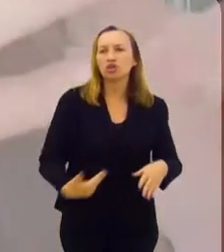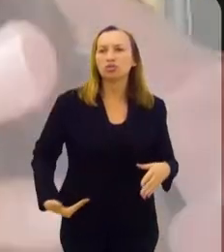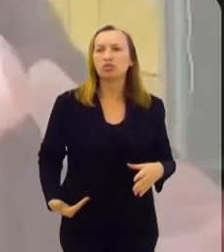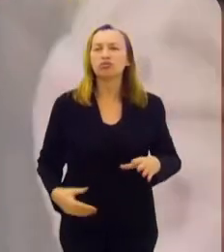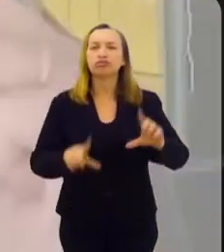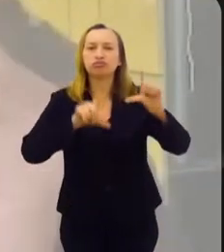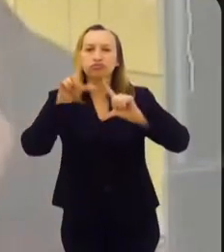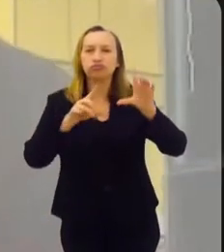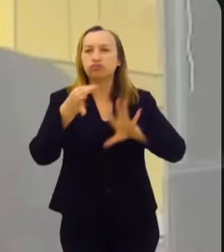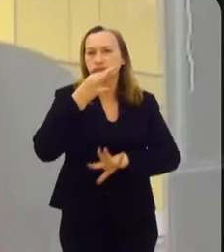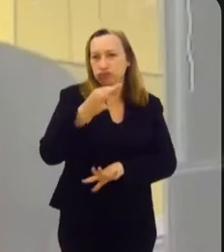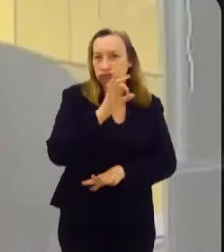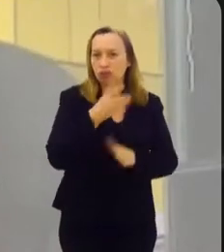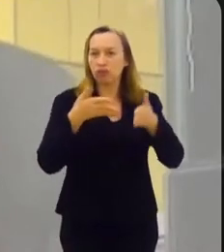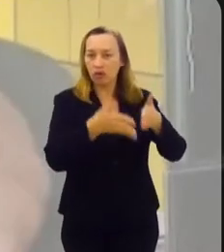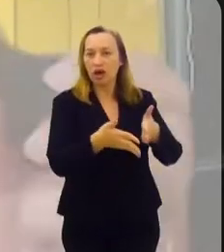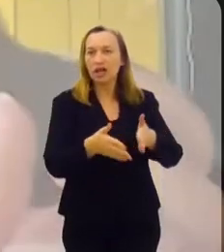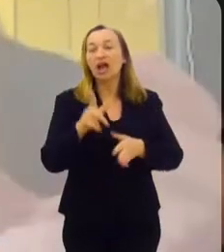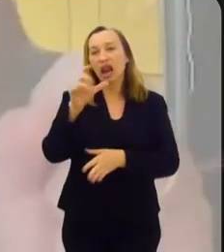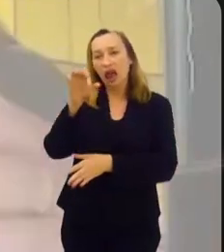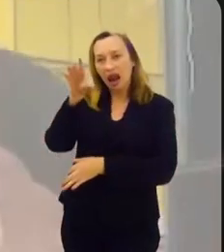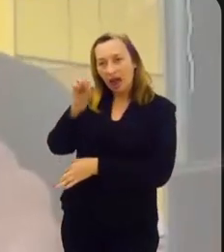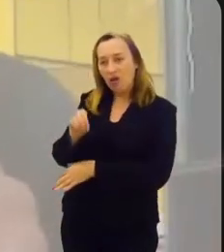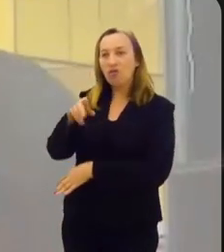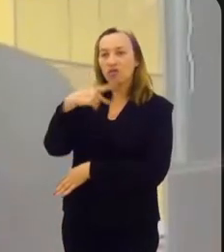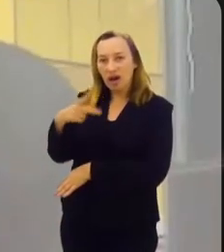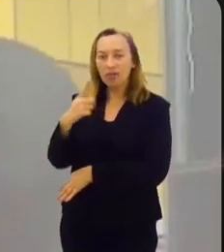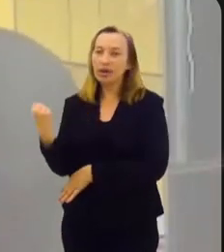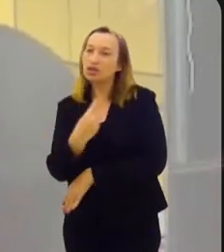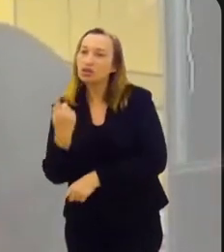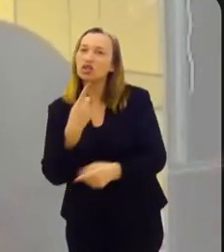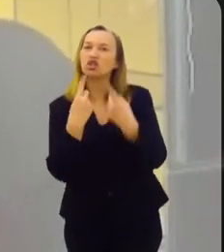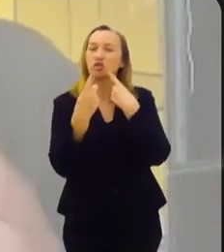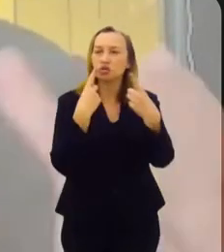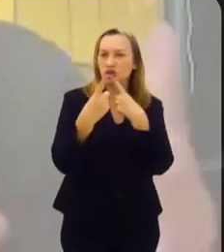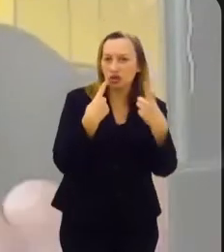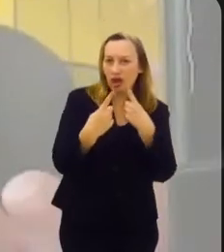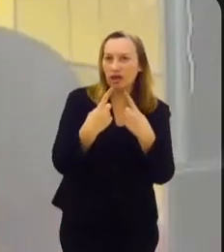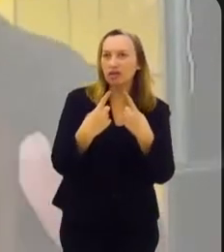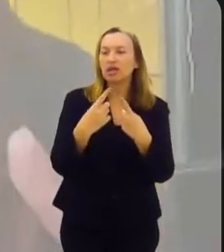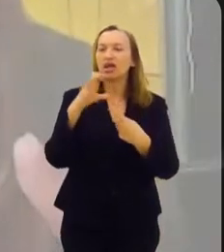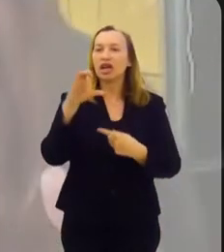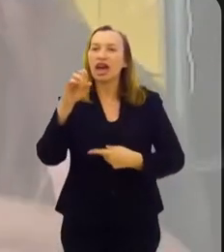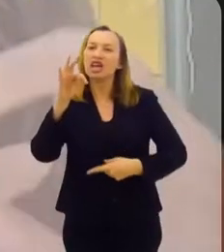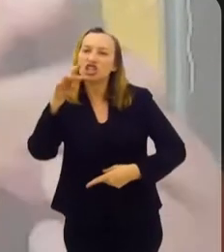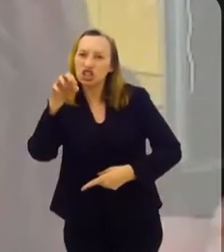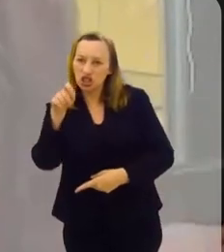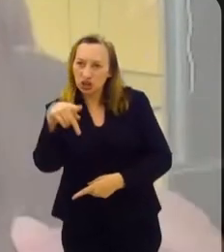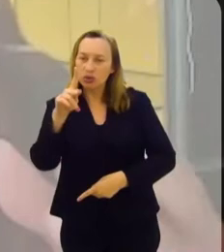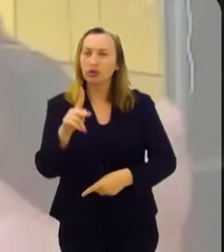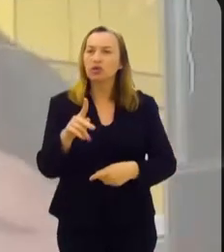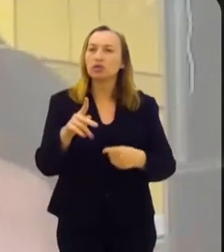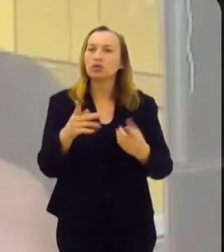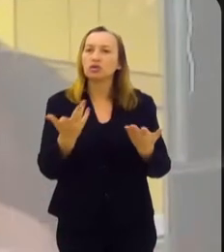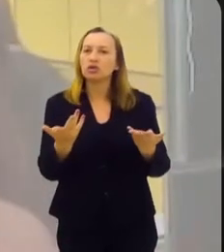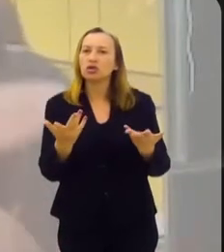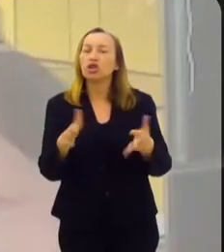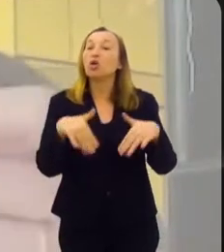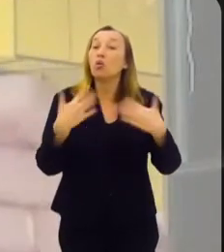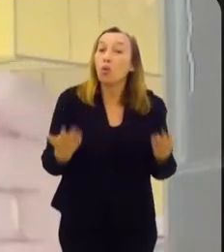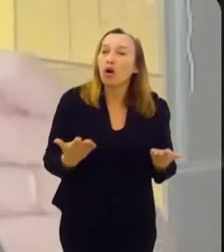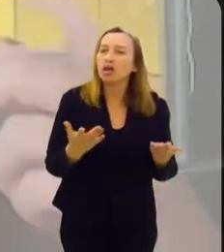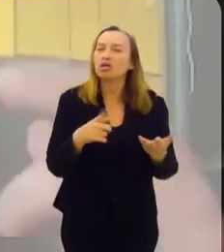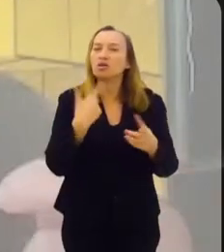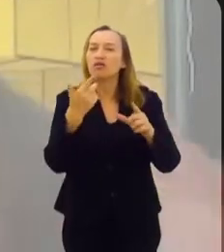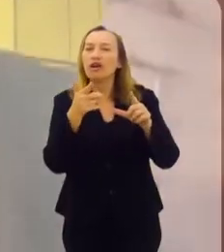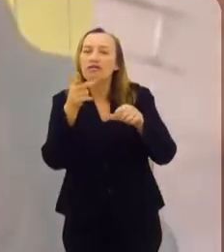política pública na área do audiovisual especificamente. O Léo sempre traz para a gente a discussão do cash rebate, né? Que é aquela história do imposto,